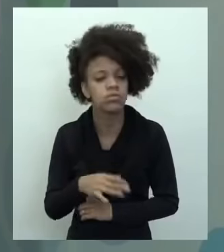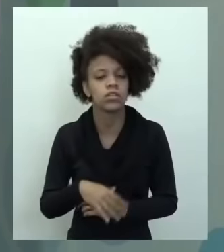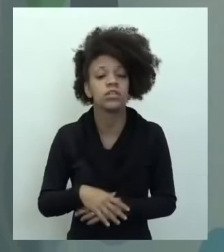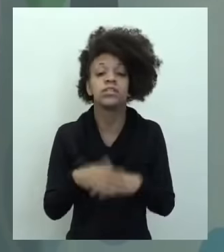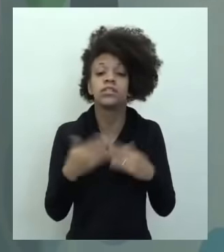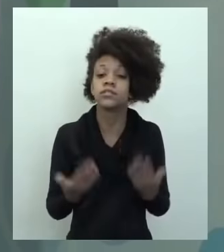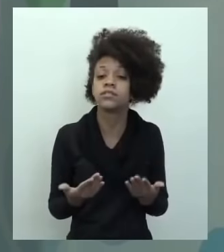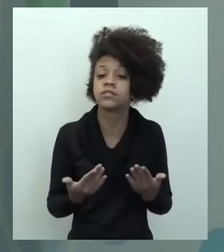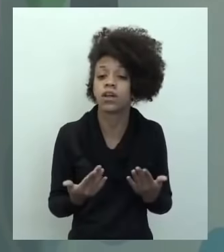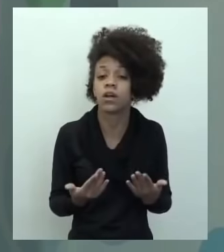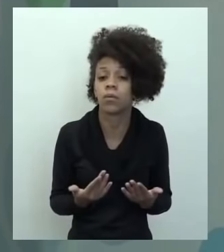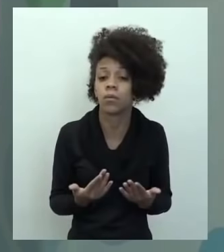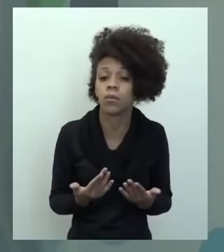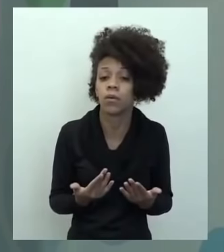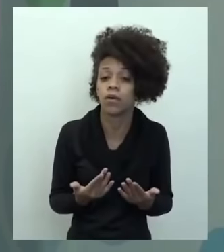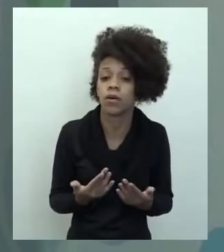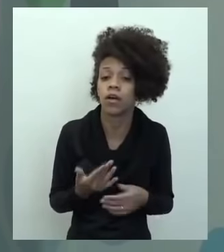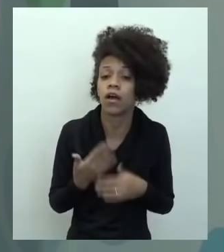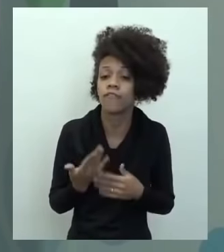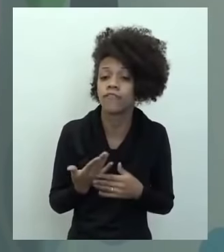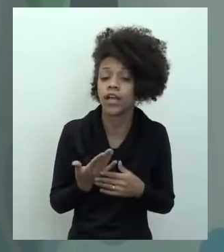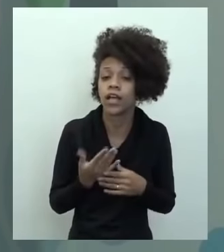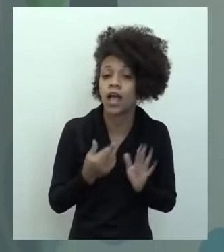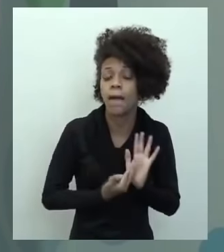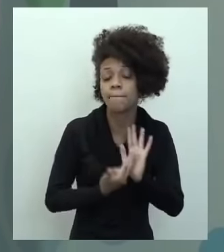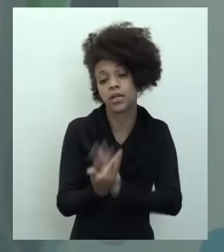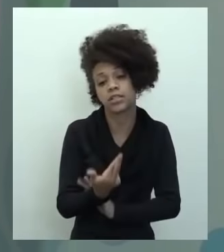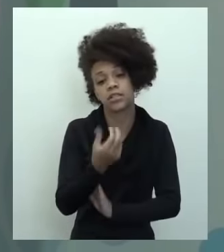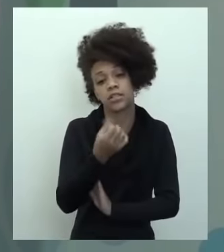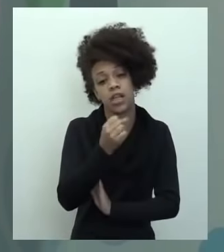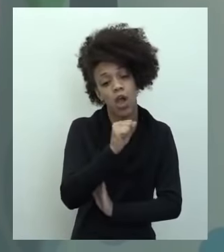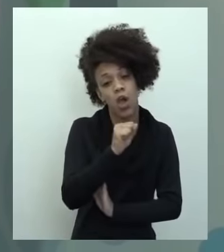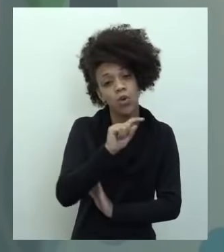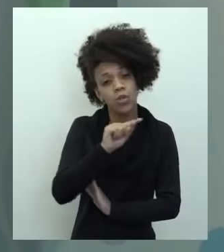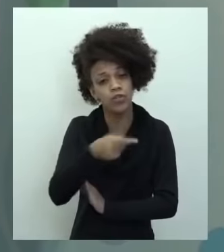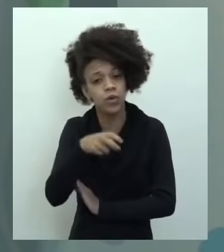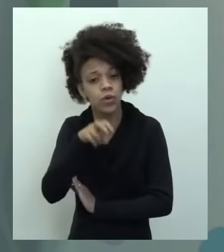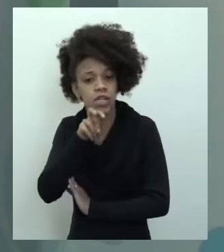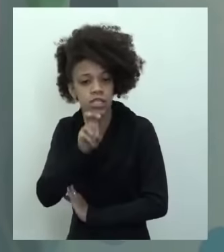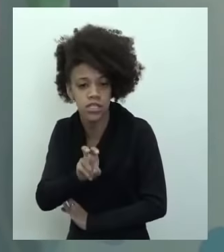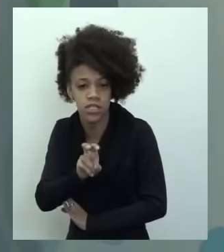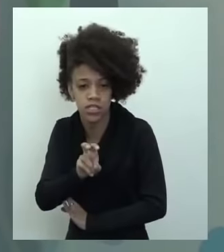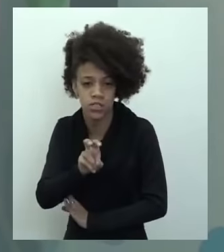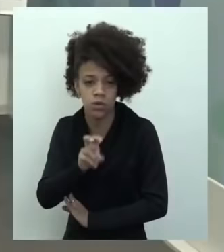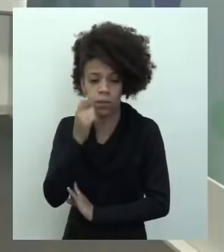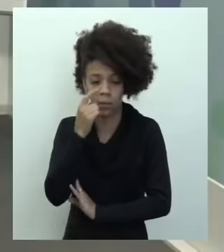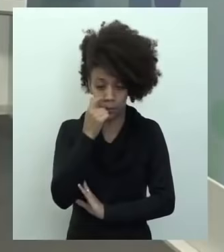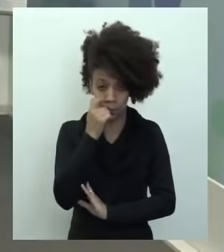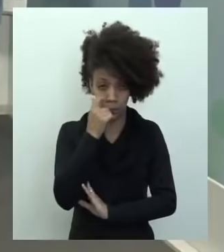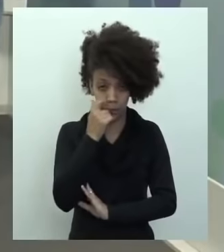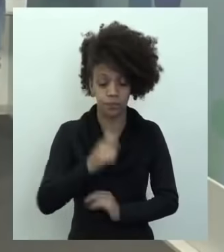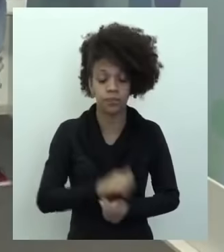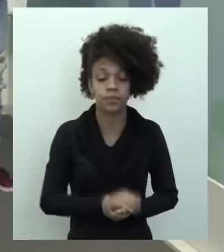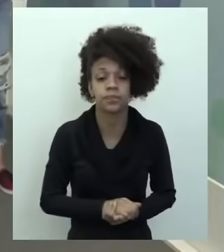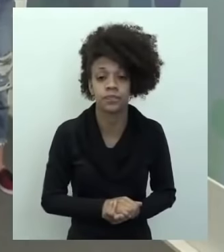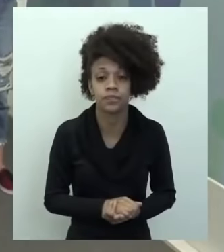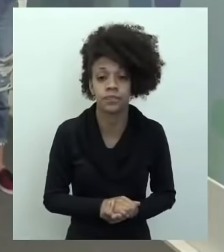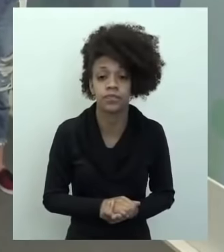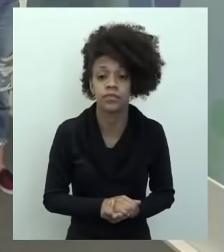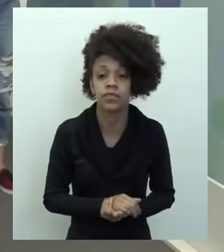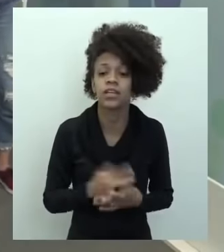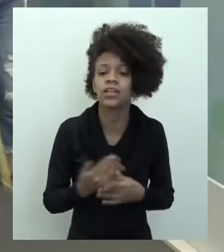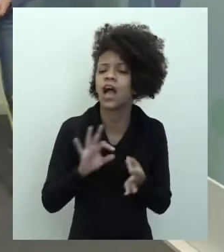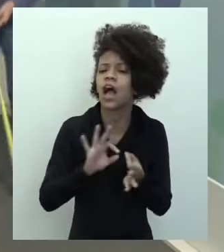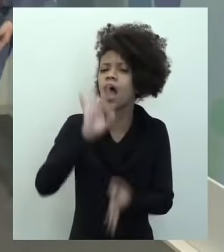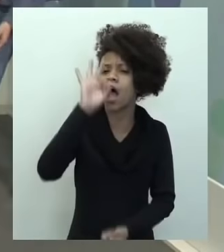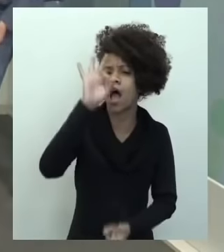ela vai ser representada lá na minha maquete em 8,5 centímetros. E a